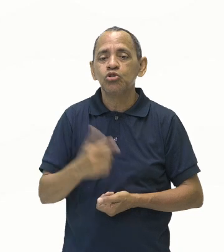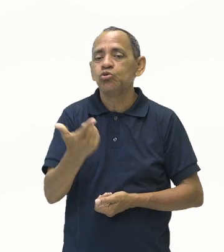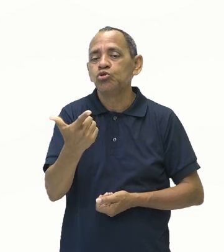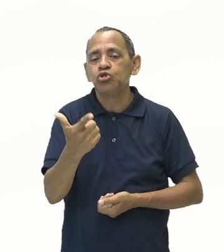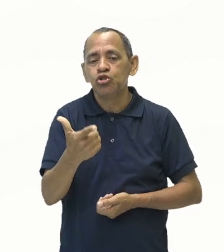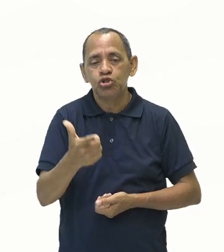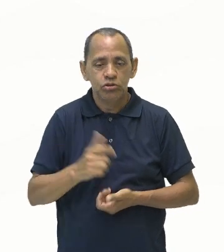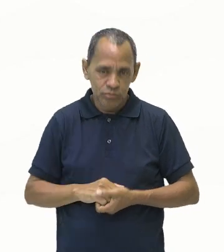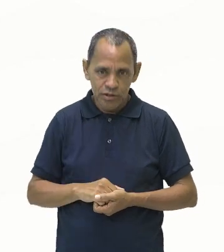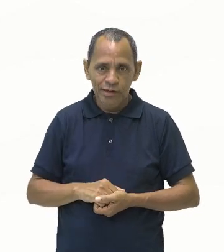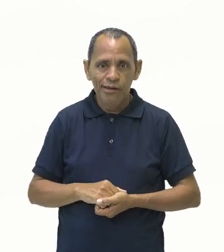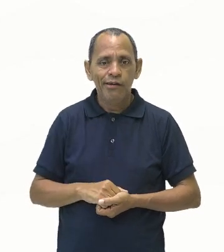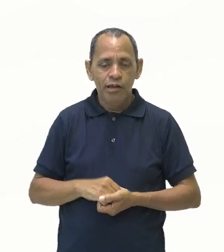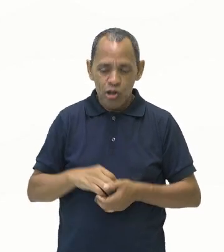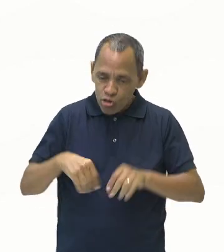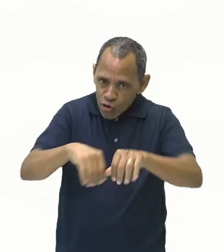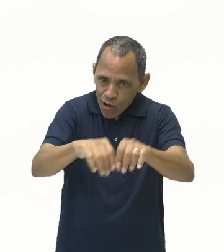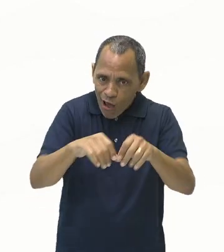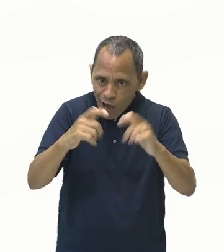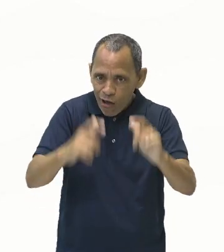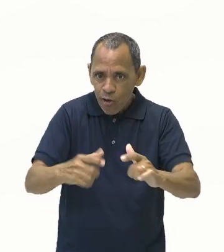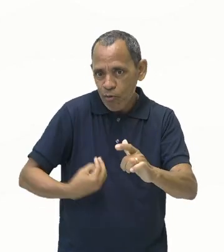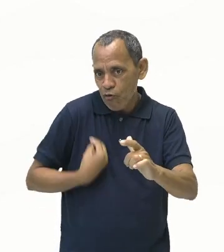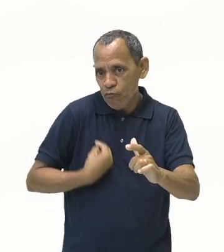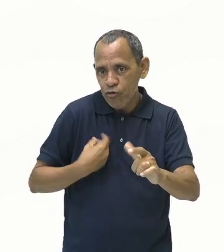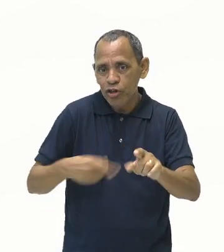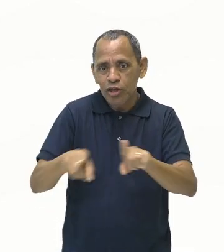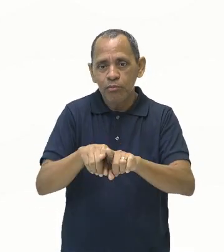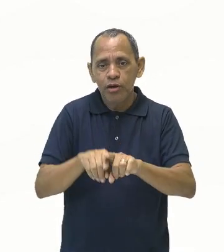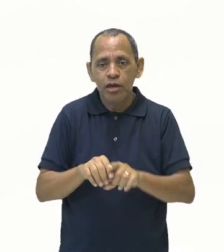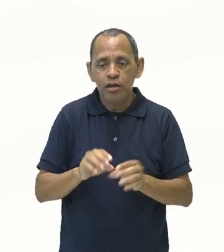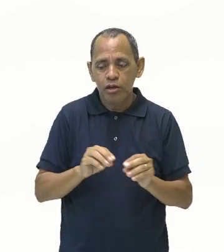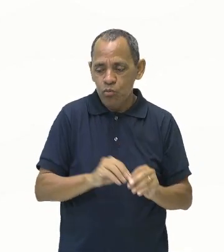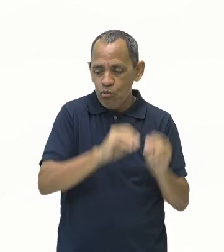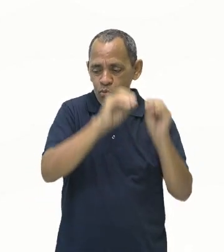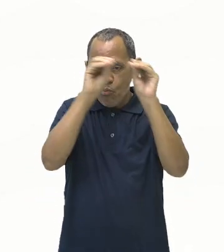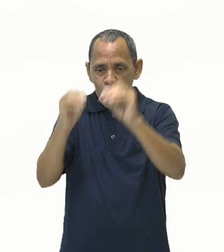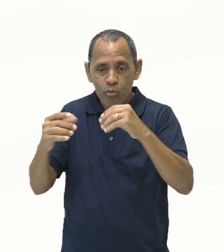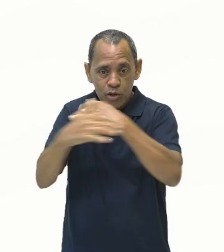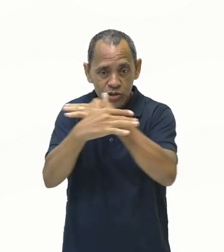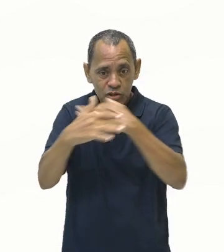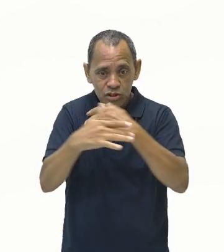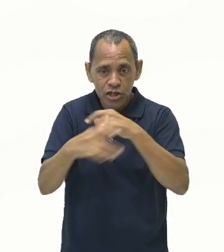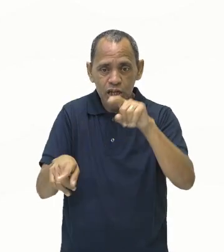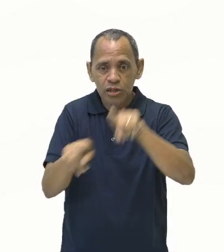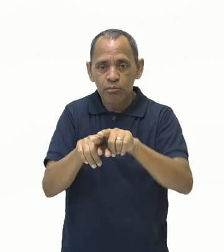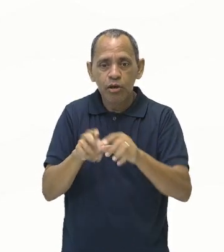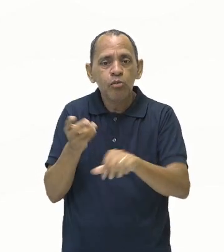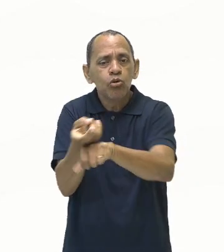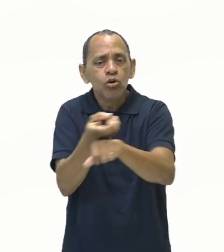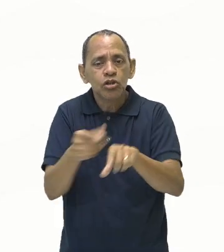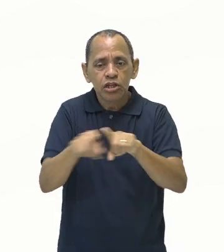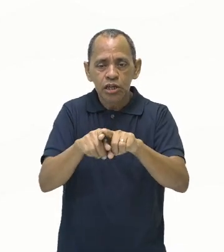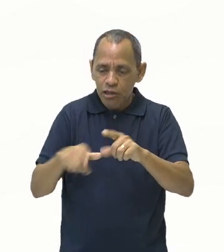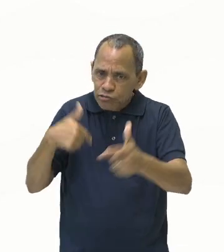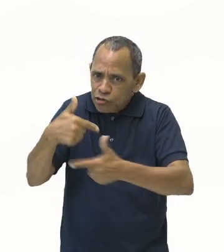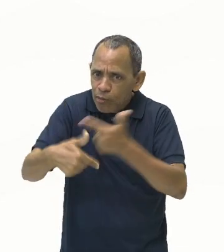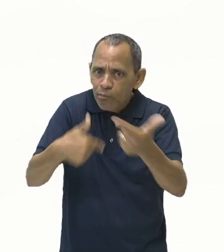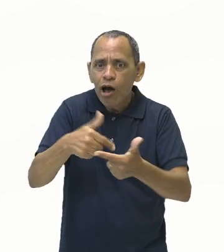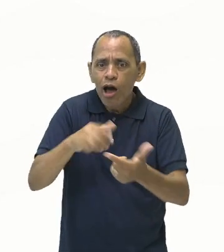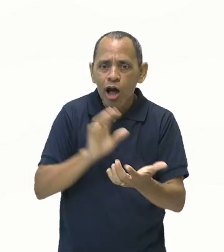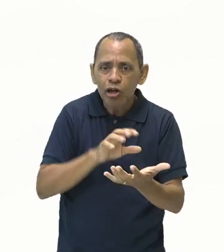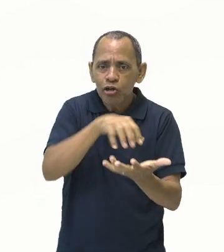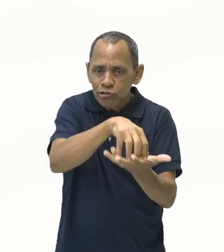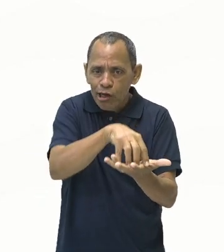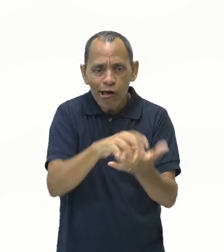as cidades em busca de emprego nas fábricas, o que gerou essa mão de obra disponível